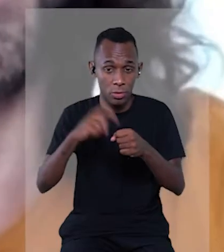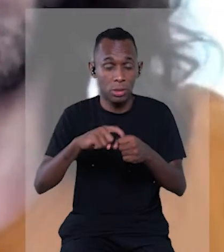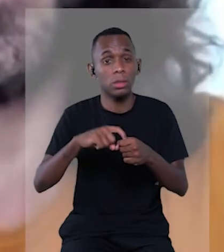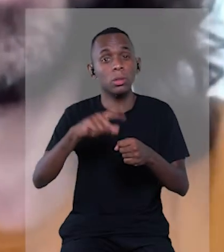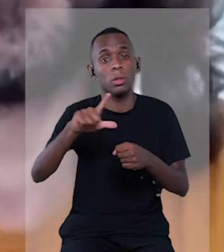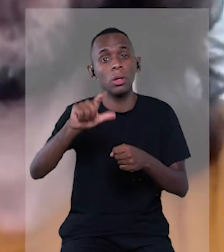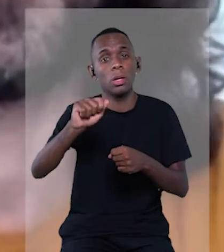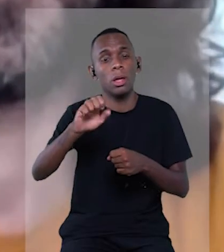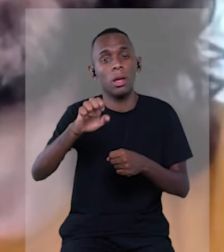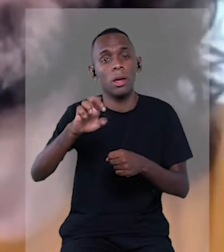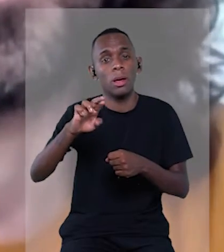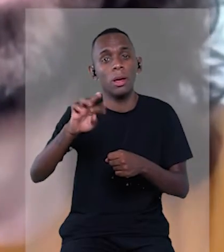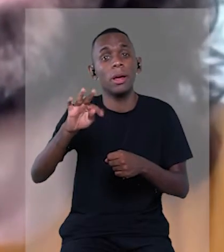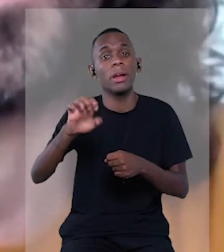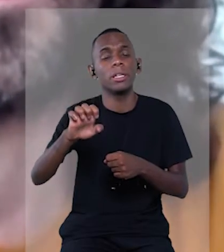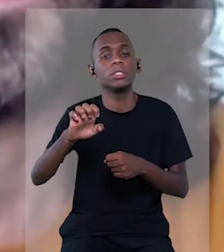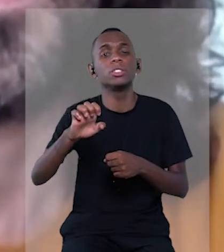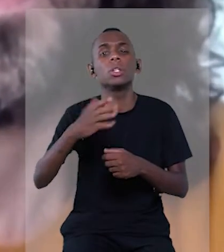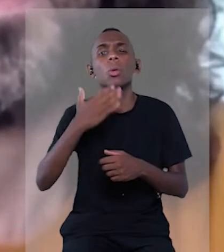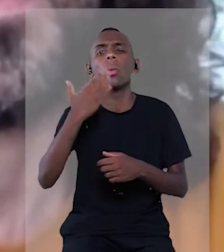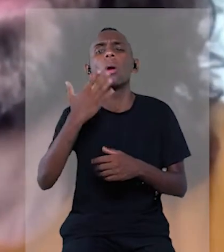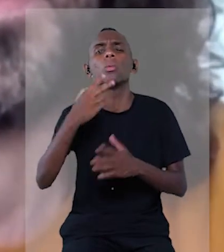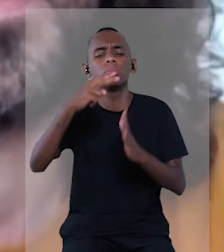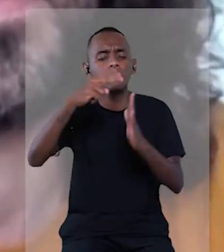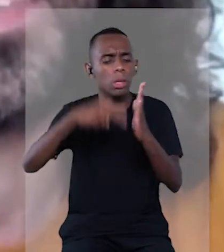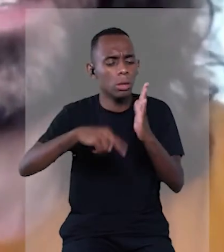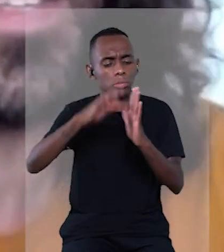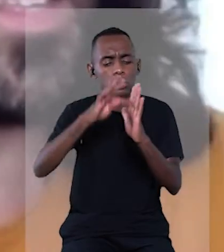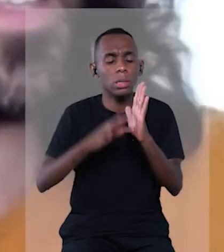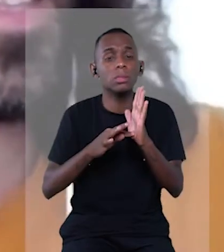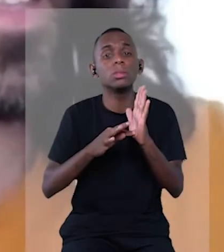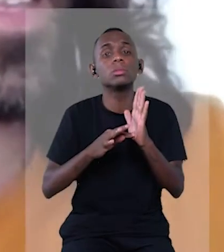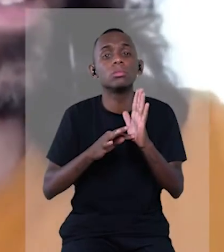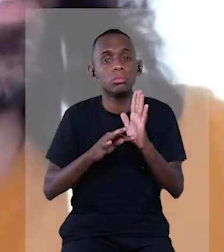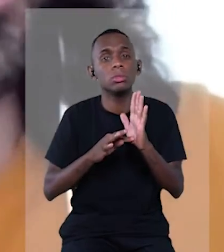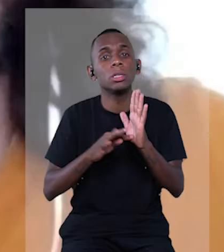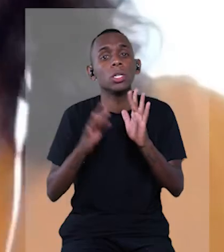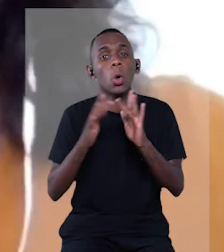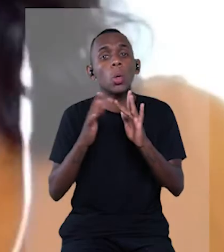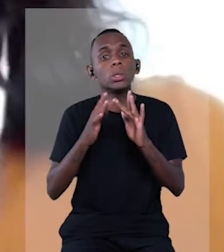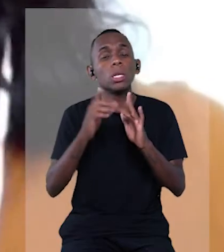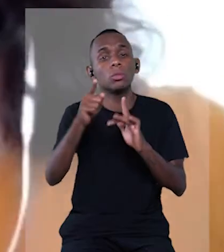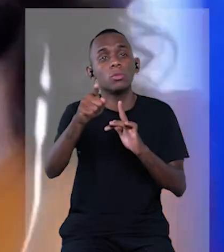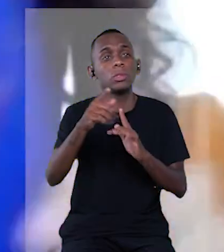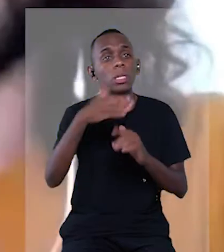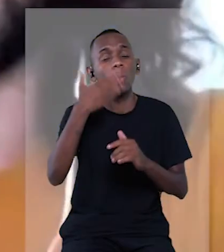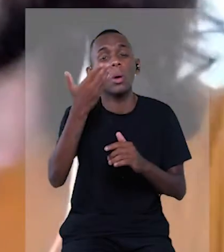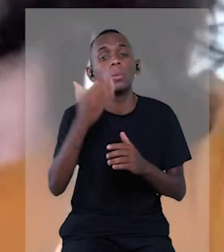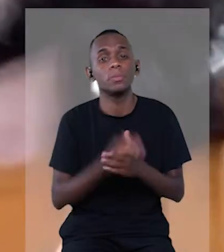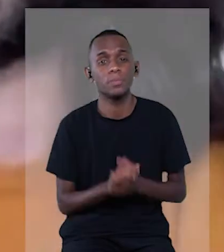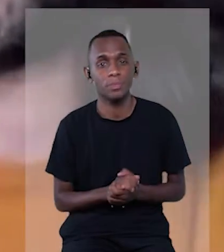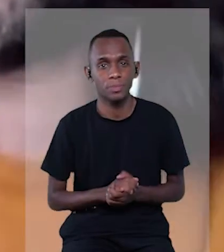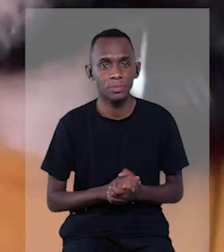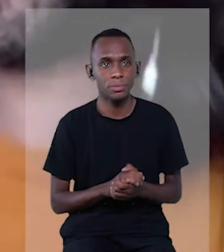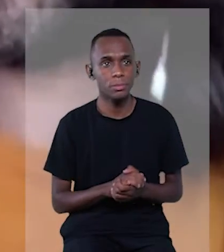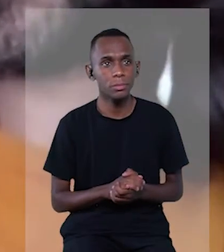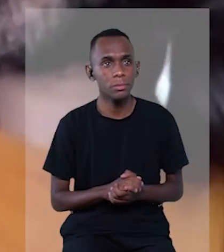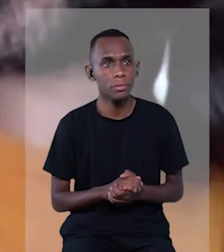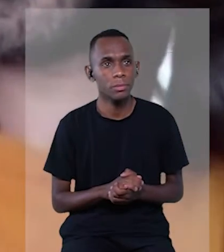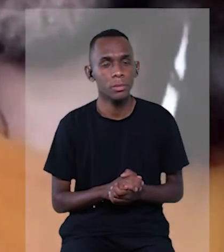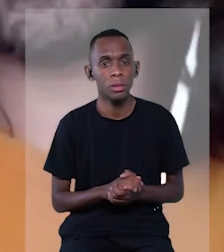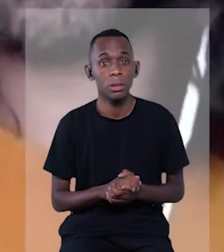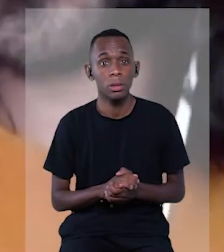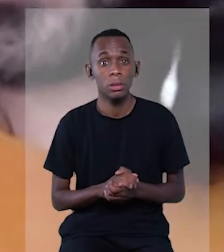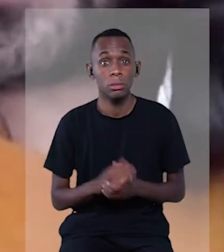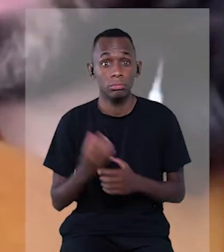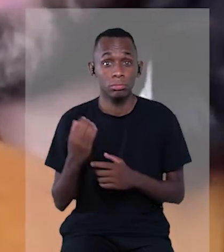no Laerte, qual texto que ele leu, assim, que ele entrou em contato com vocês? Eu sei, ele